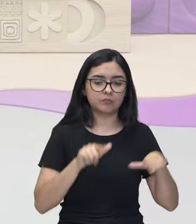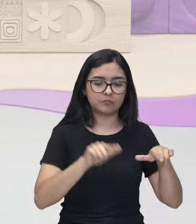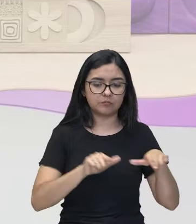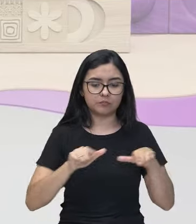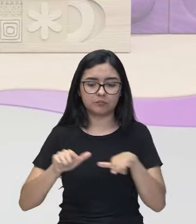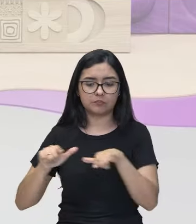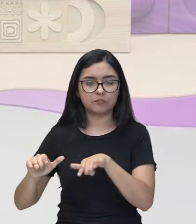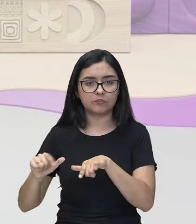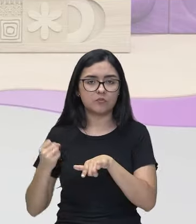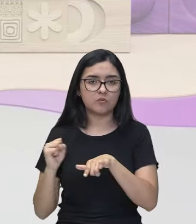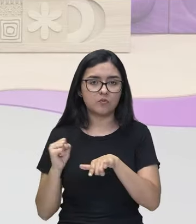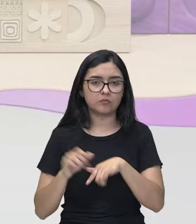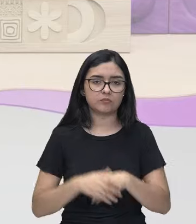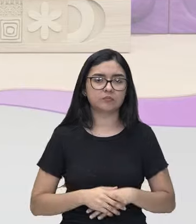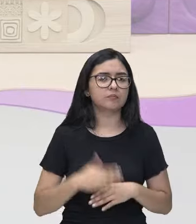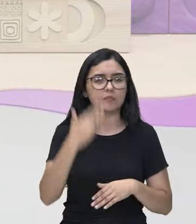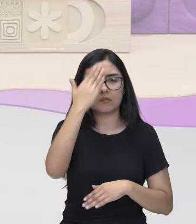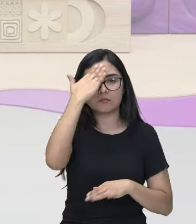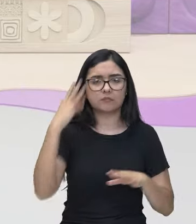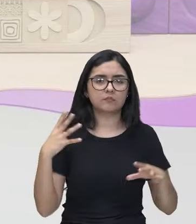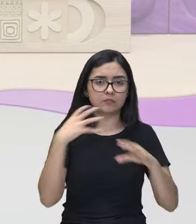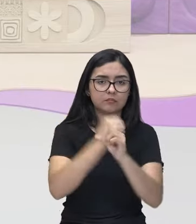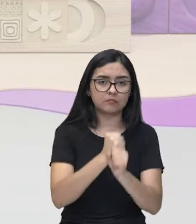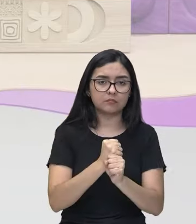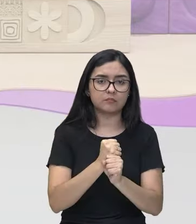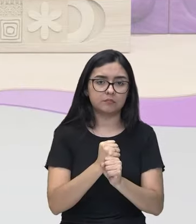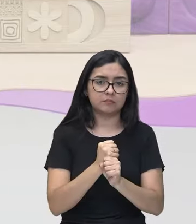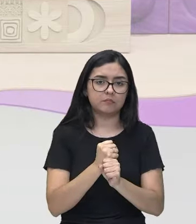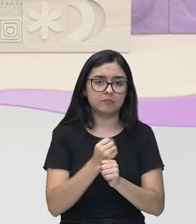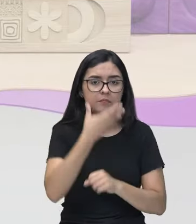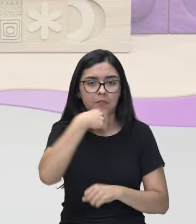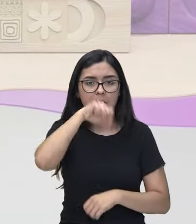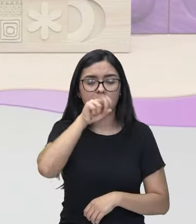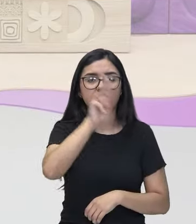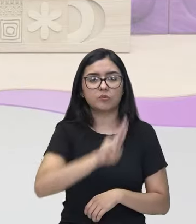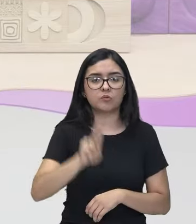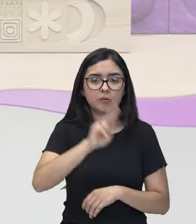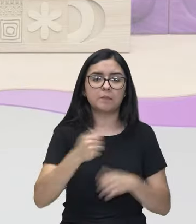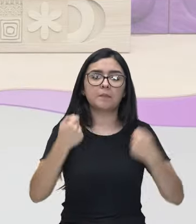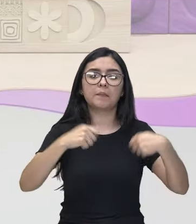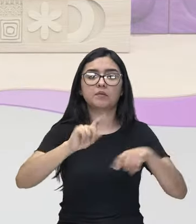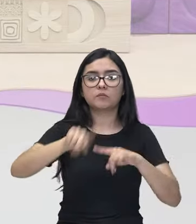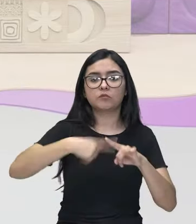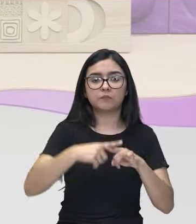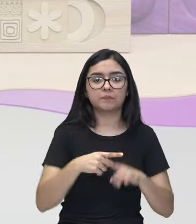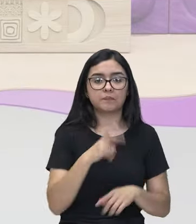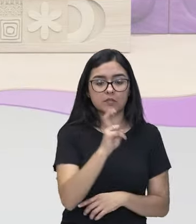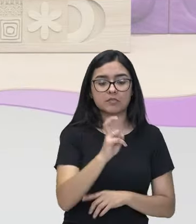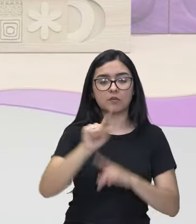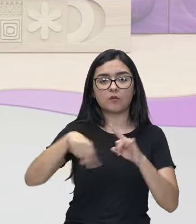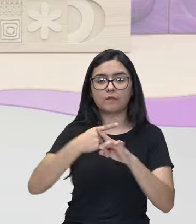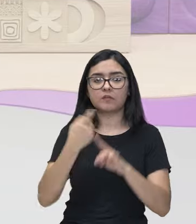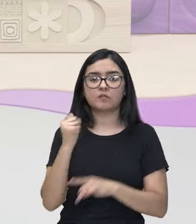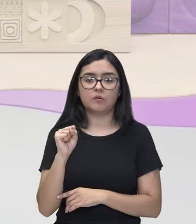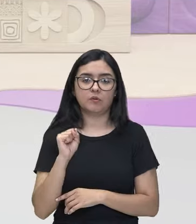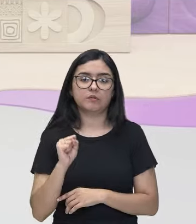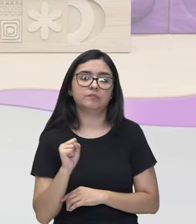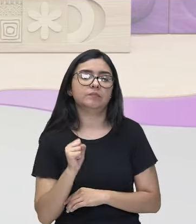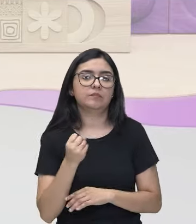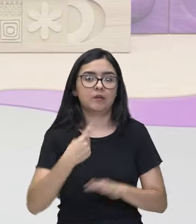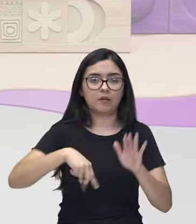o total de lajotas que o seu pai utilizou, basta você fazer a multiplicação, ó. 5 vezes 8,